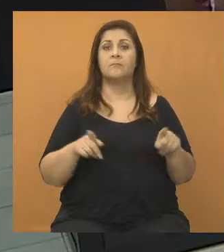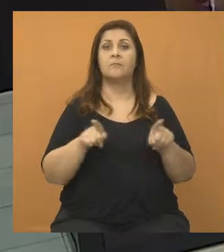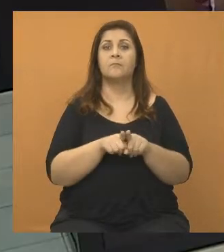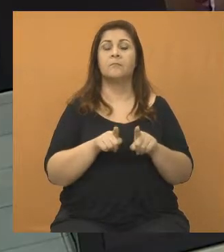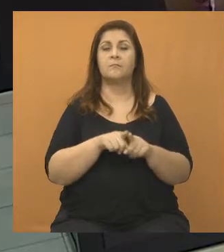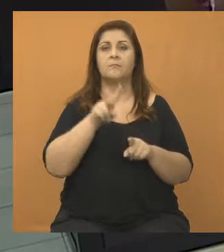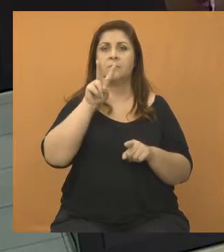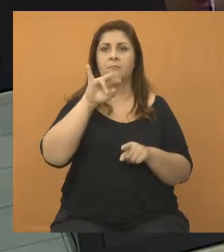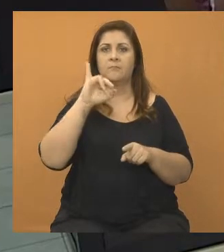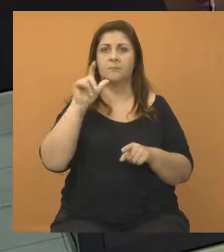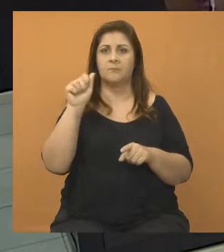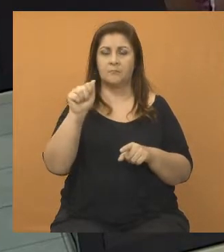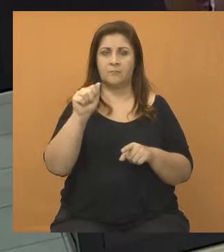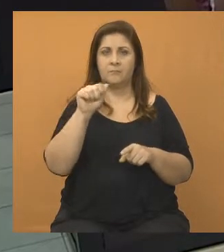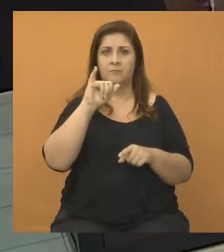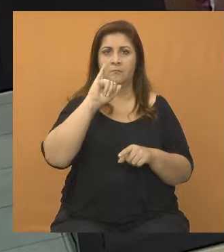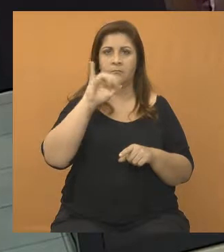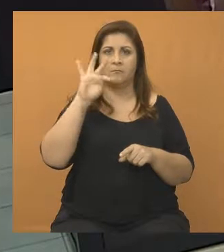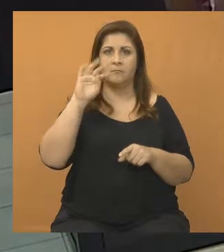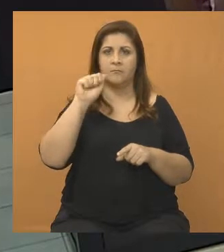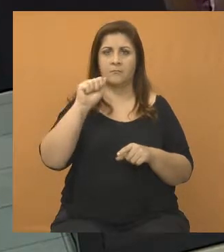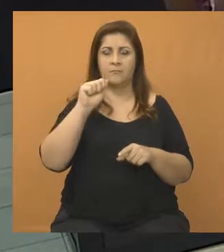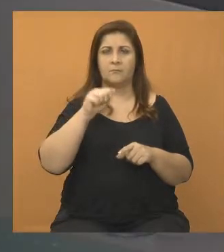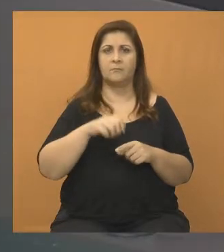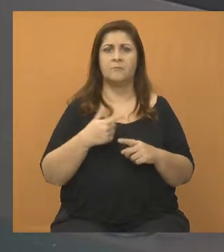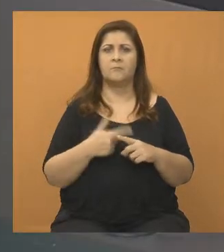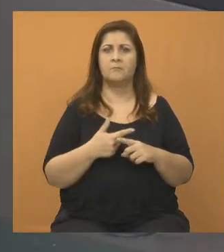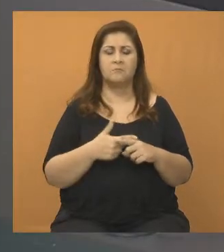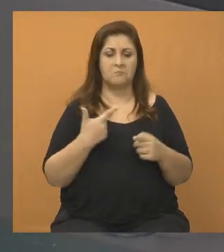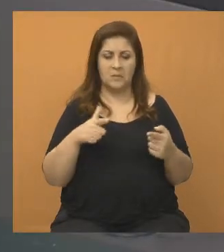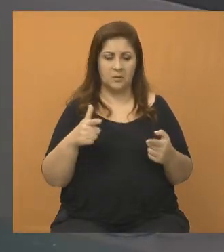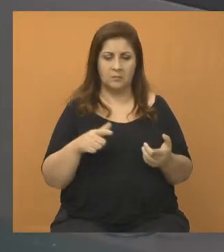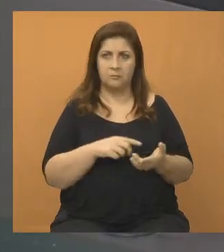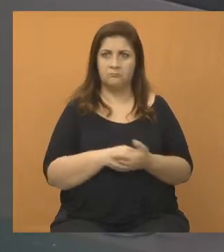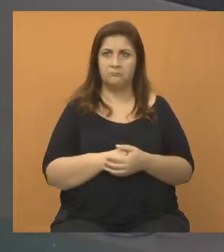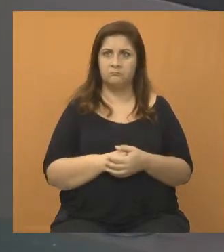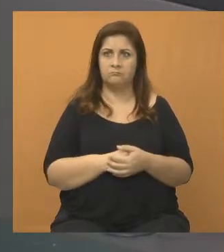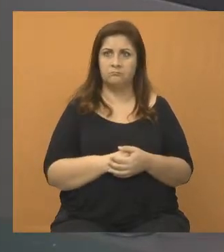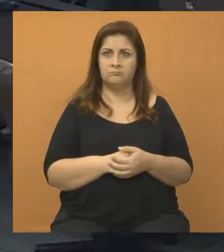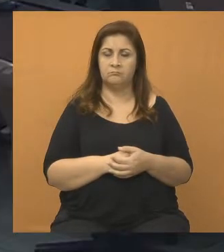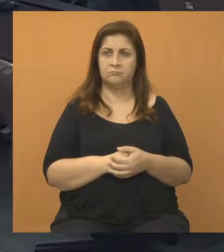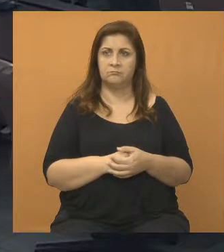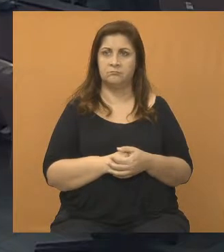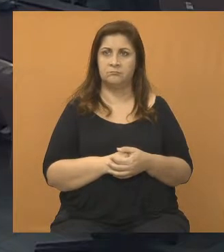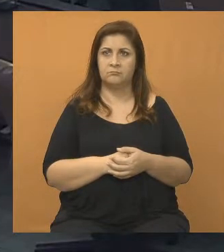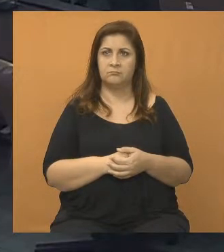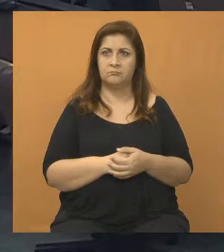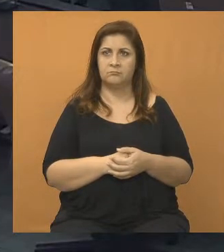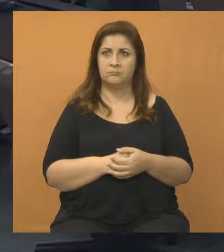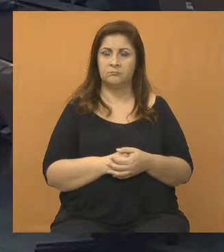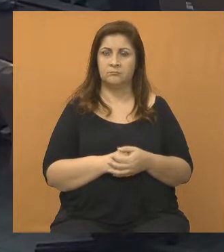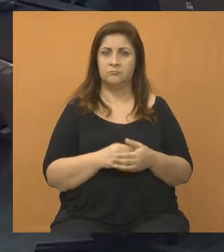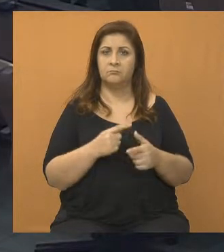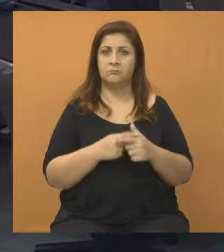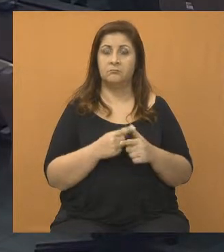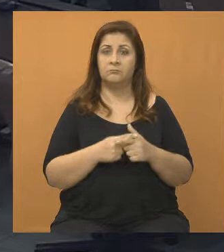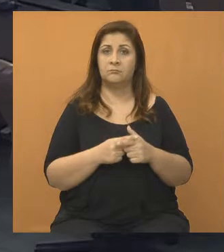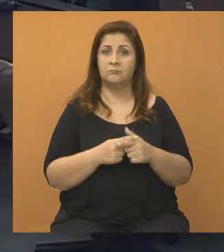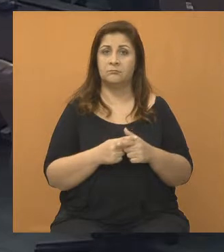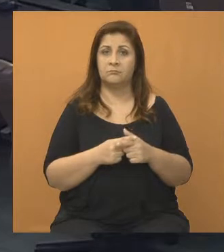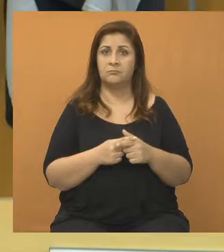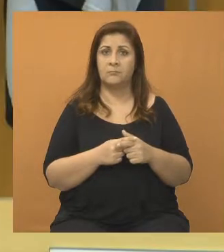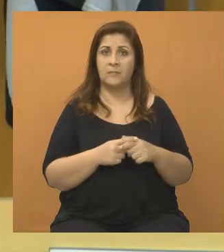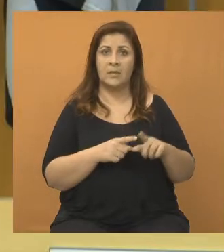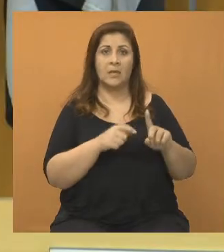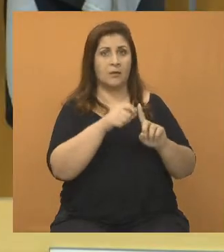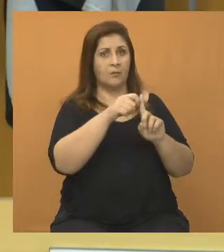Vila Ita. Por que a Vila Ita não está no meio? É que aqui a gente tem um cronograma do que é possível